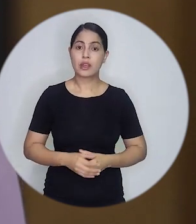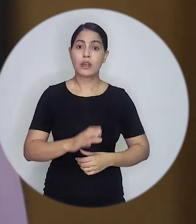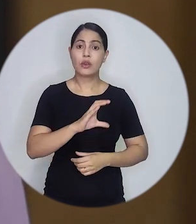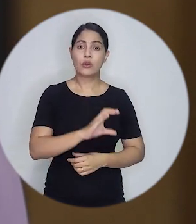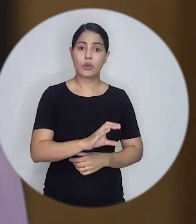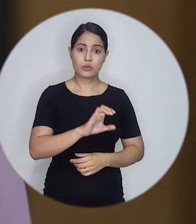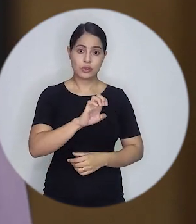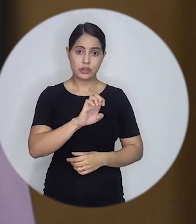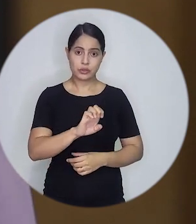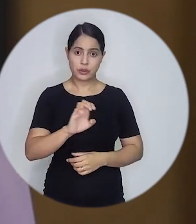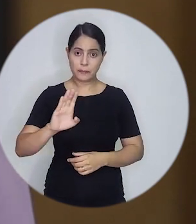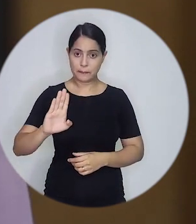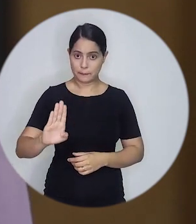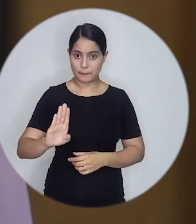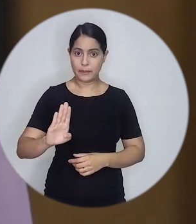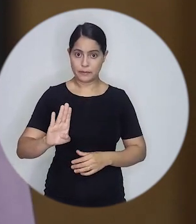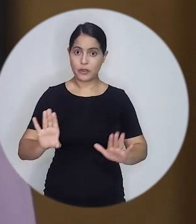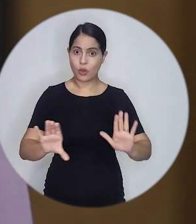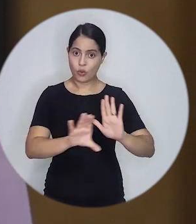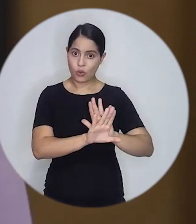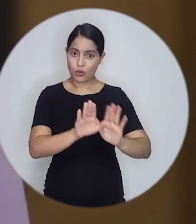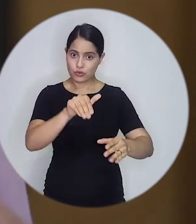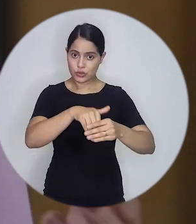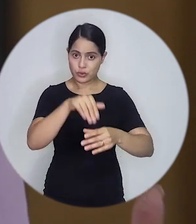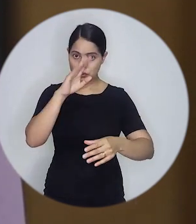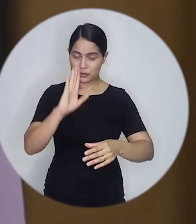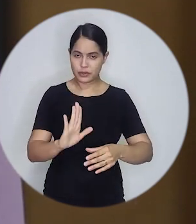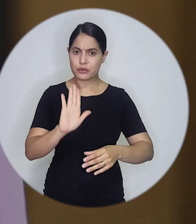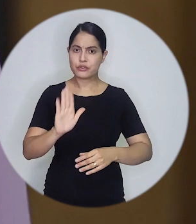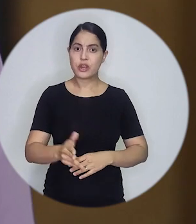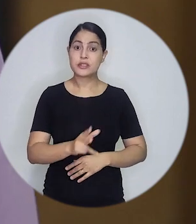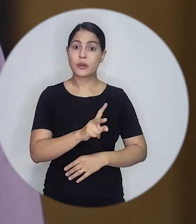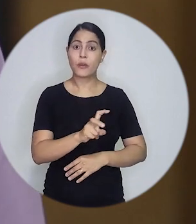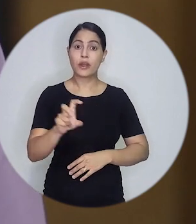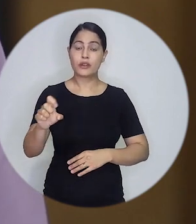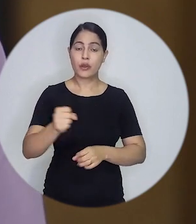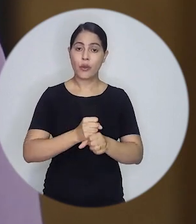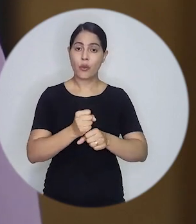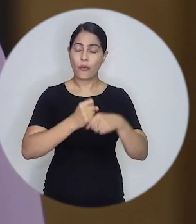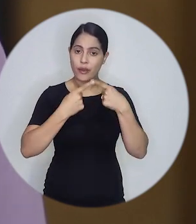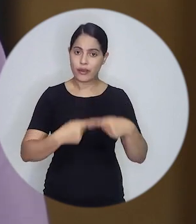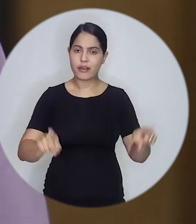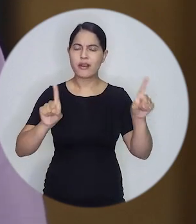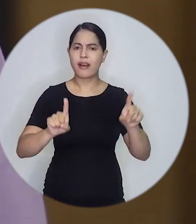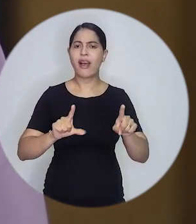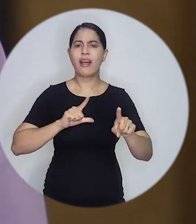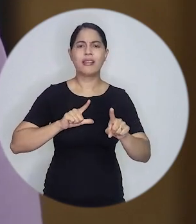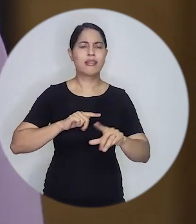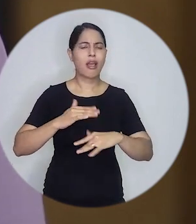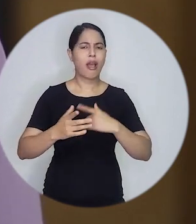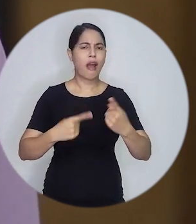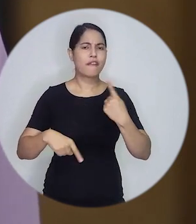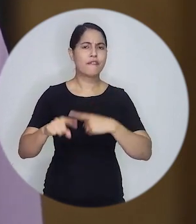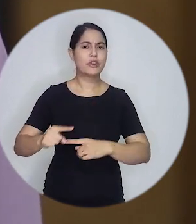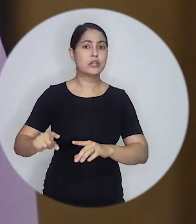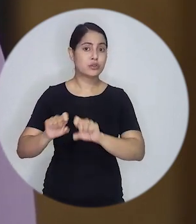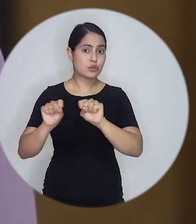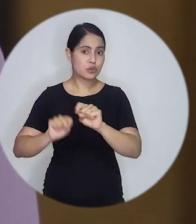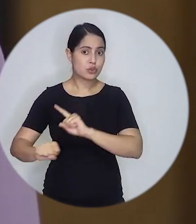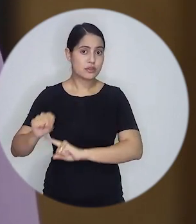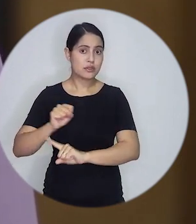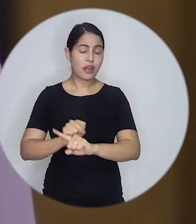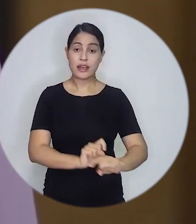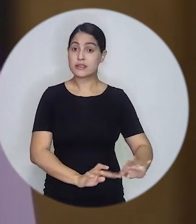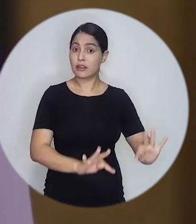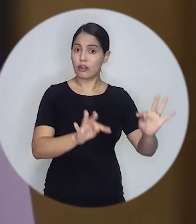neste mês 58 anos de vigência. Diante dos avanços sociais e tecnológicos, a OAB Nacional tem acompanhado as discussões